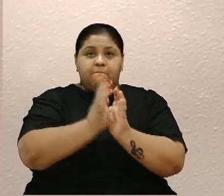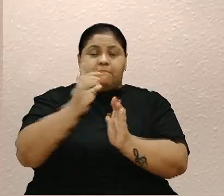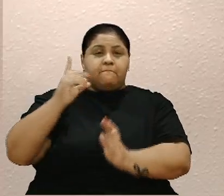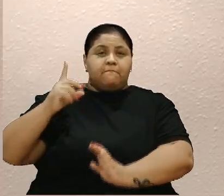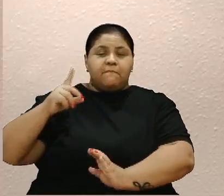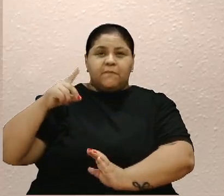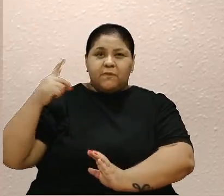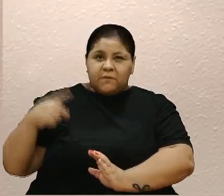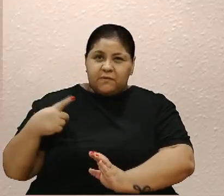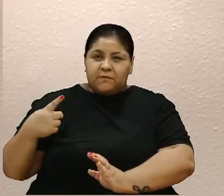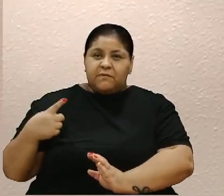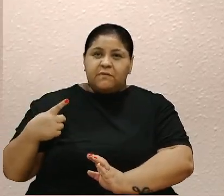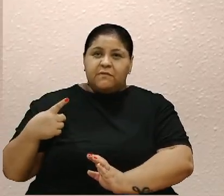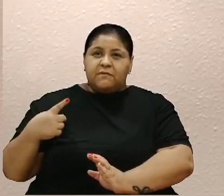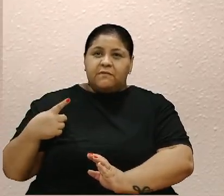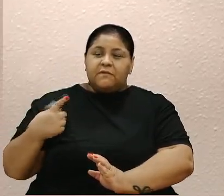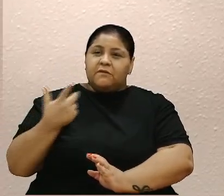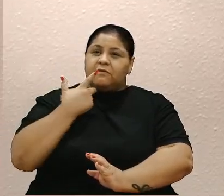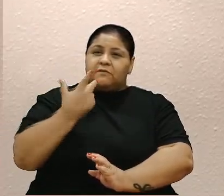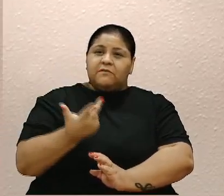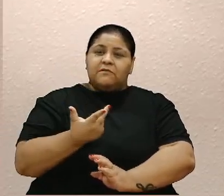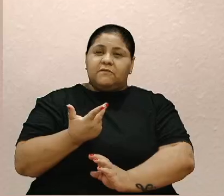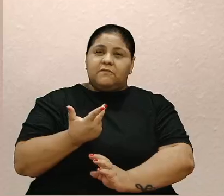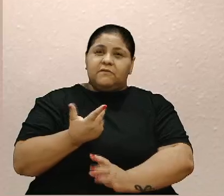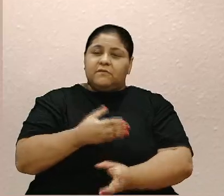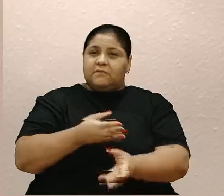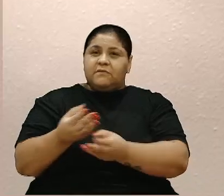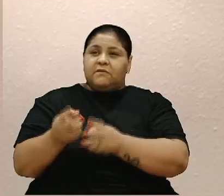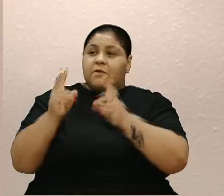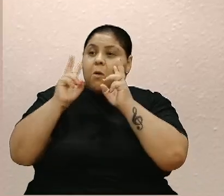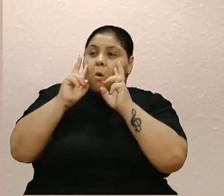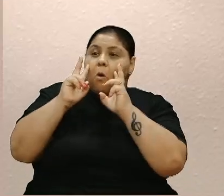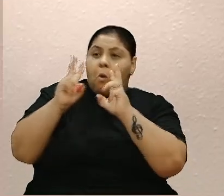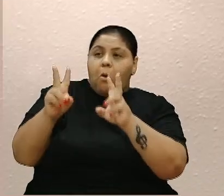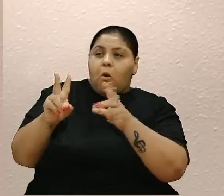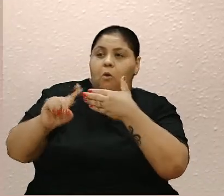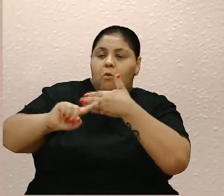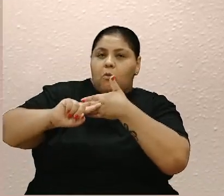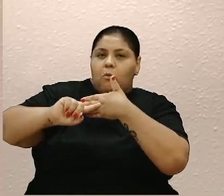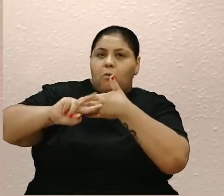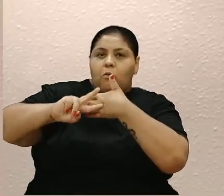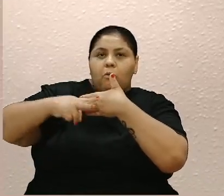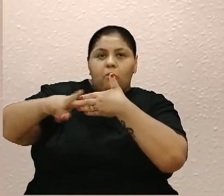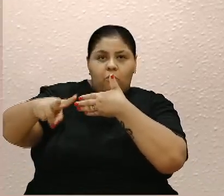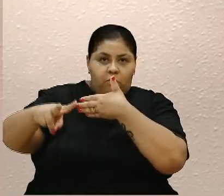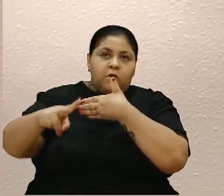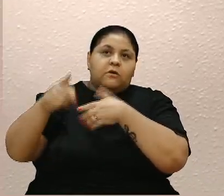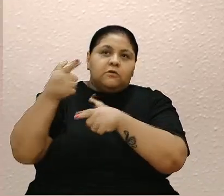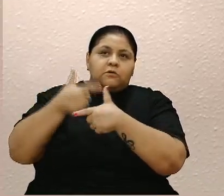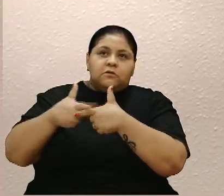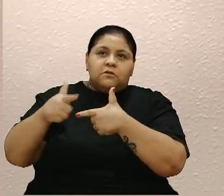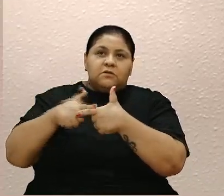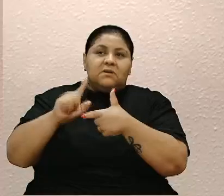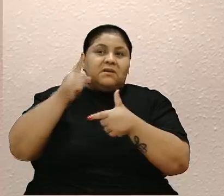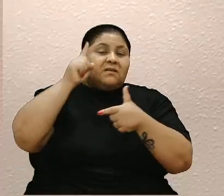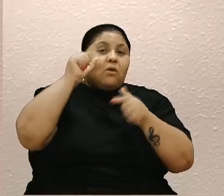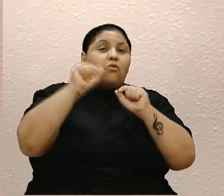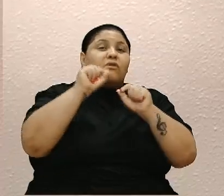Cláudio Libardi trouxe. Muitas vezes a gente olha para a consequência dos problemas e não para a